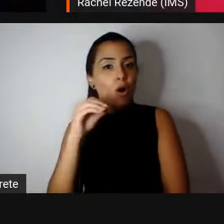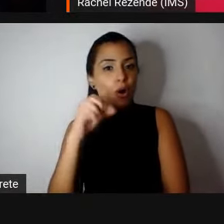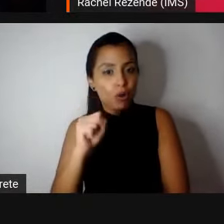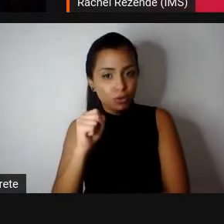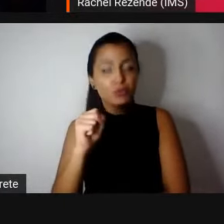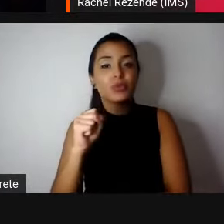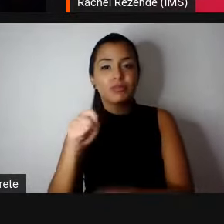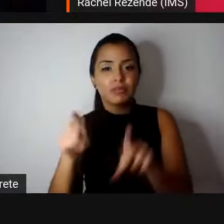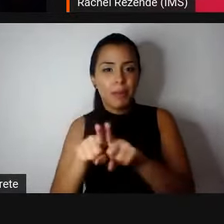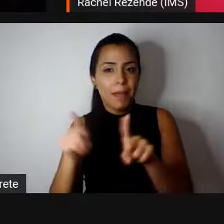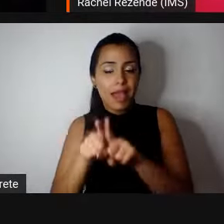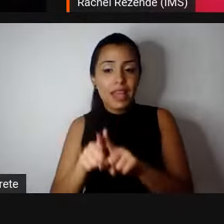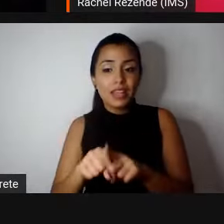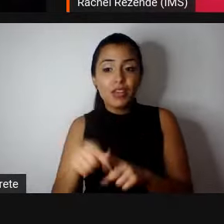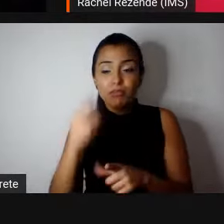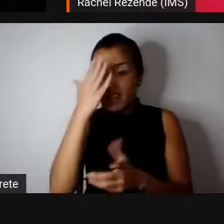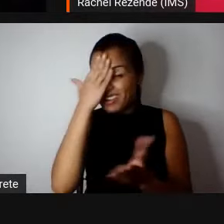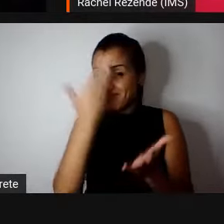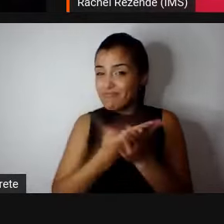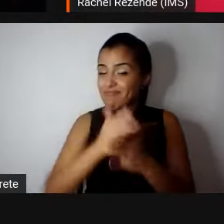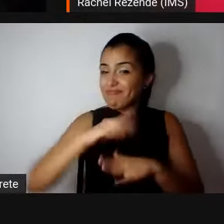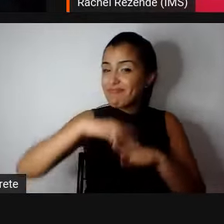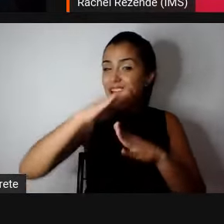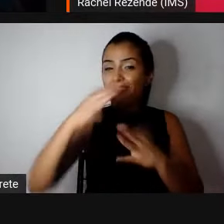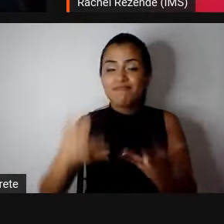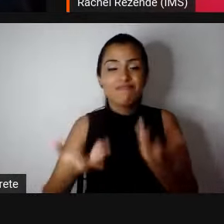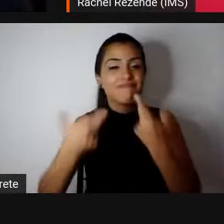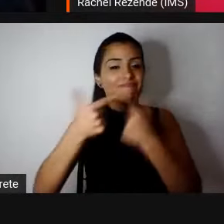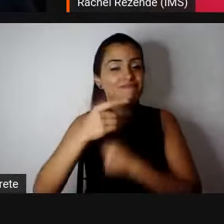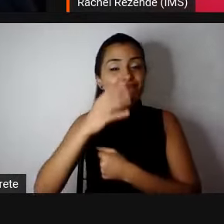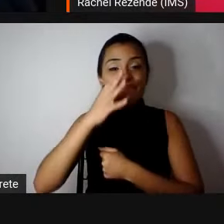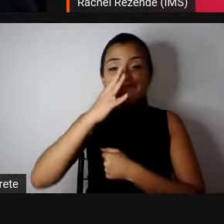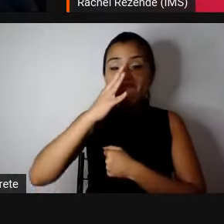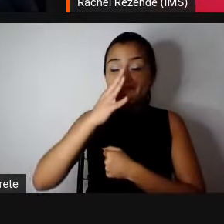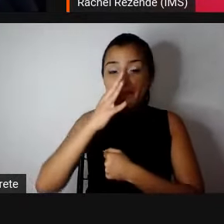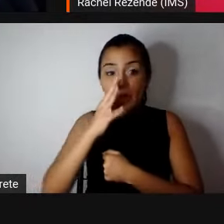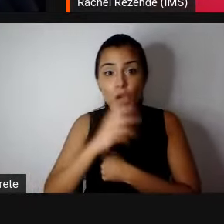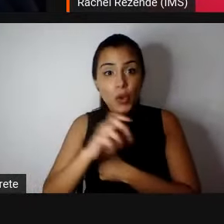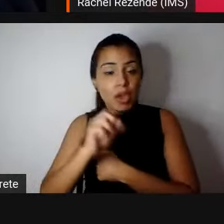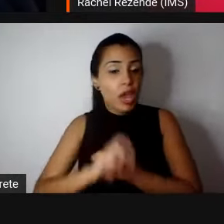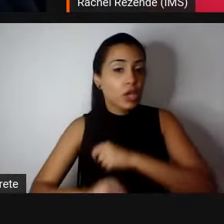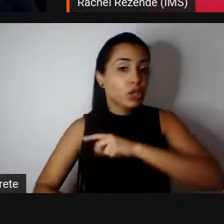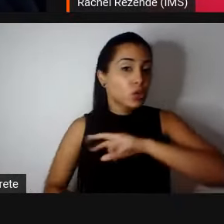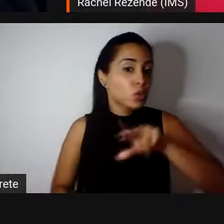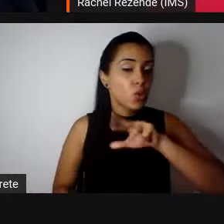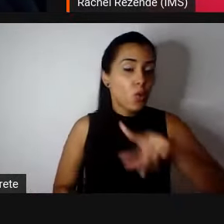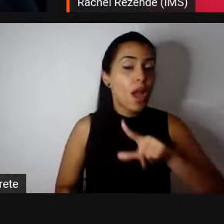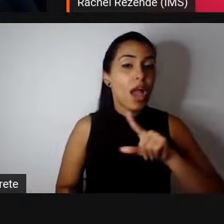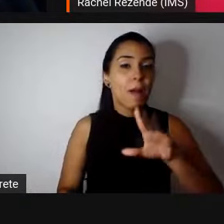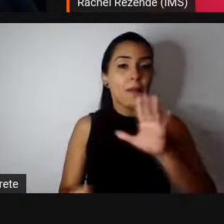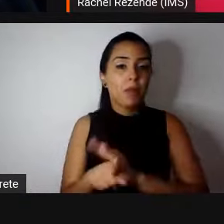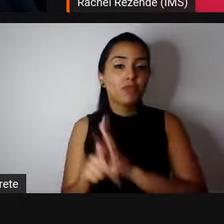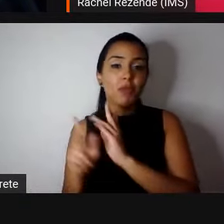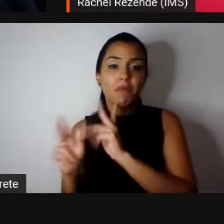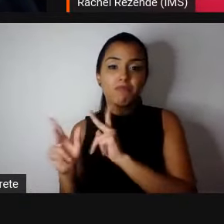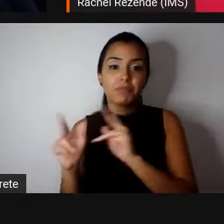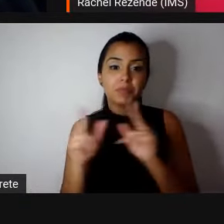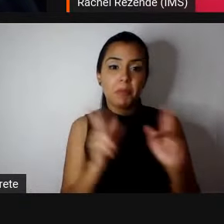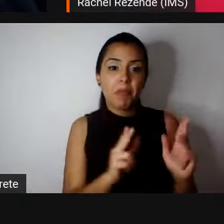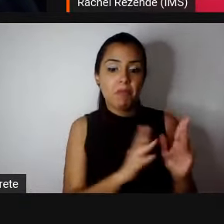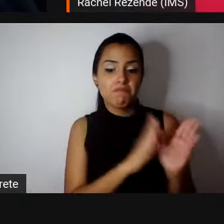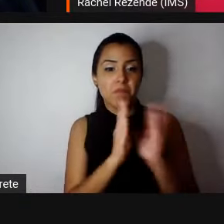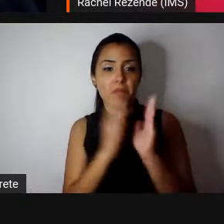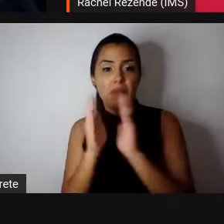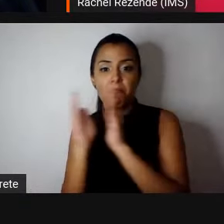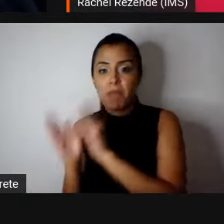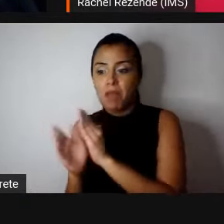incrível, importante, eu acho, é que não se tratou de uma retrospectiva, na verdade, né? Quer dizer, se tratou de um olhar amplo